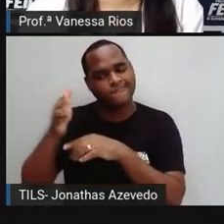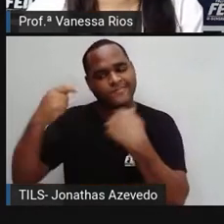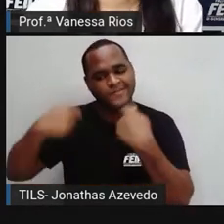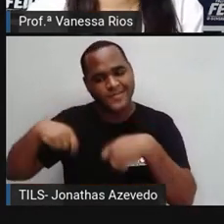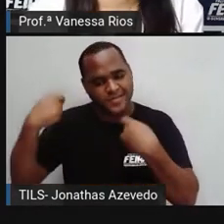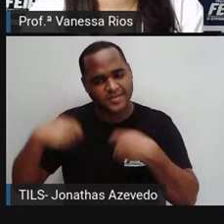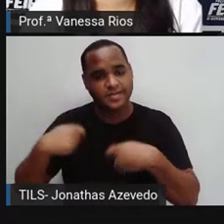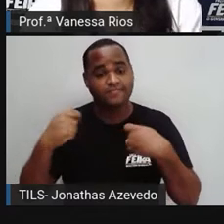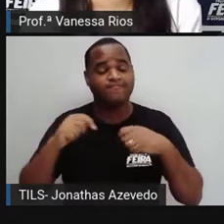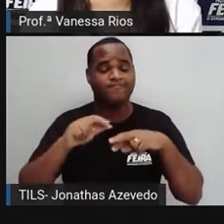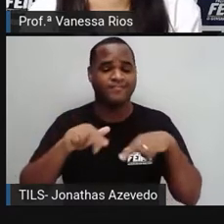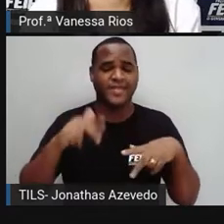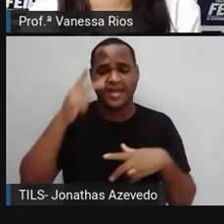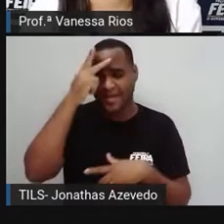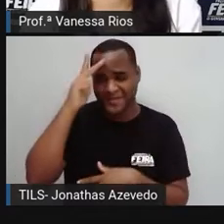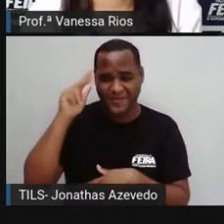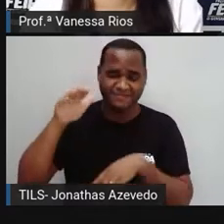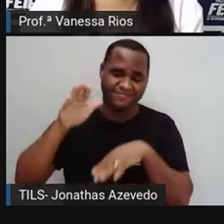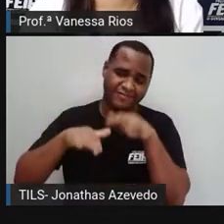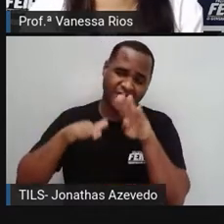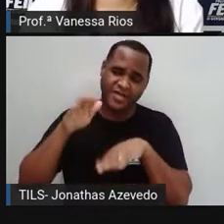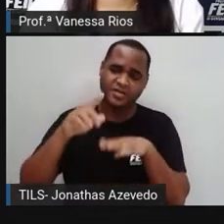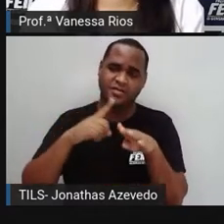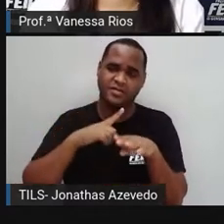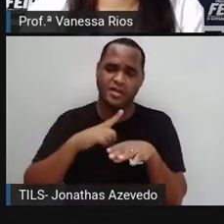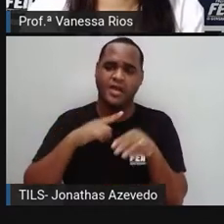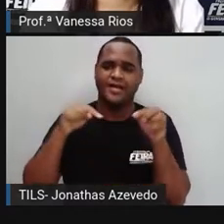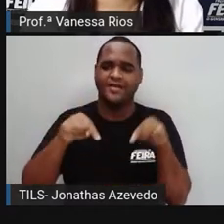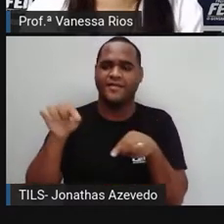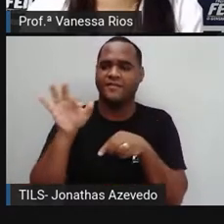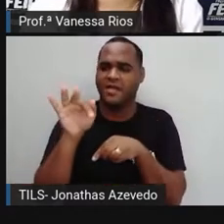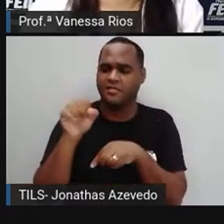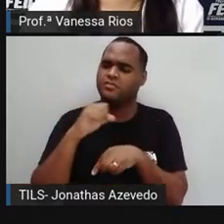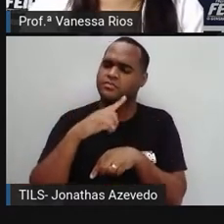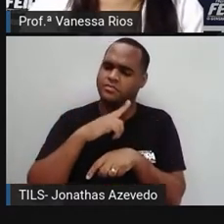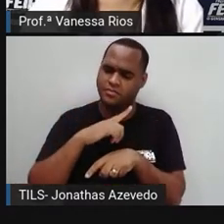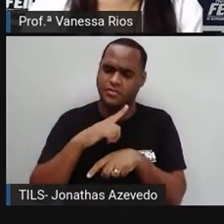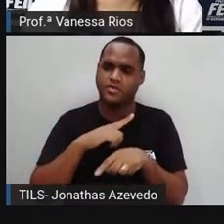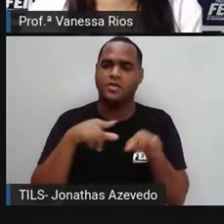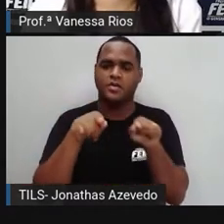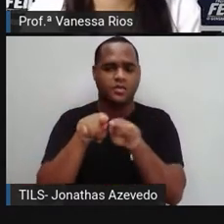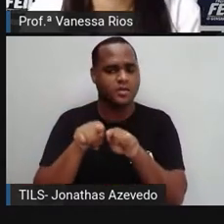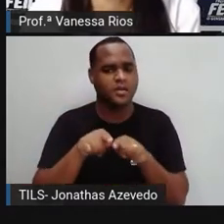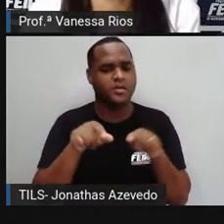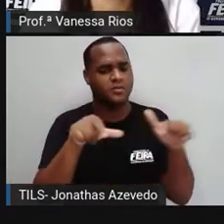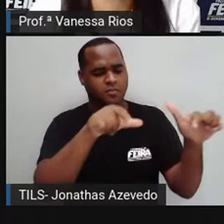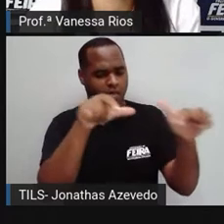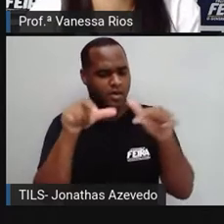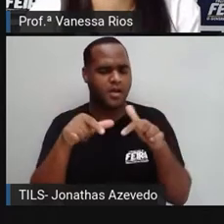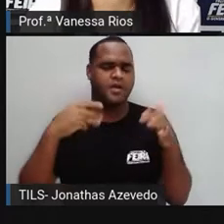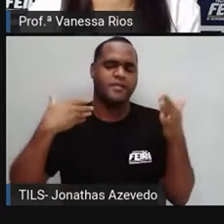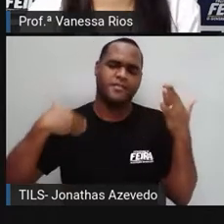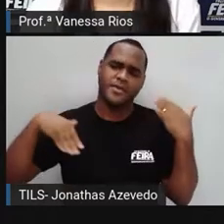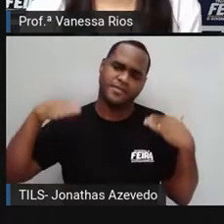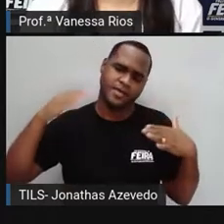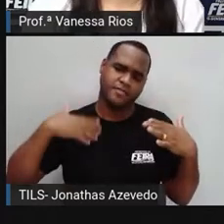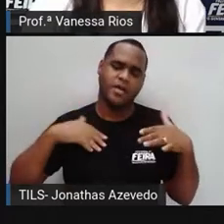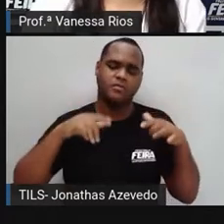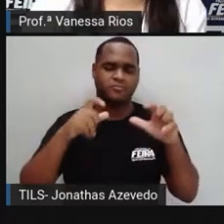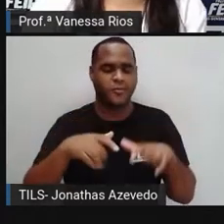E aí as pessoas às vezes esquecem que Feira de Santana também possui locais para